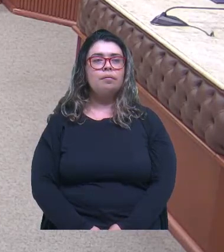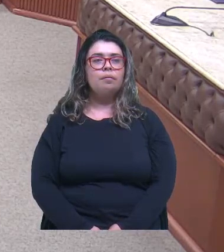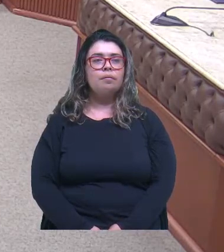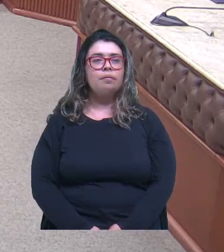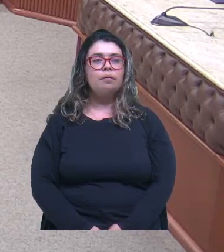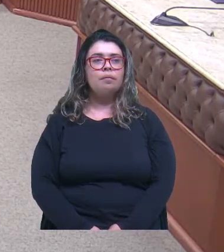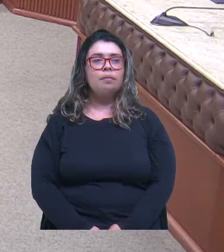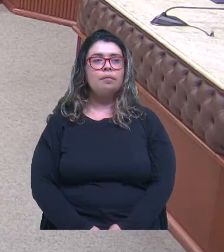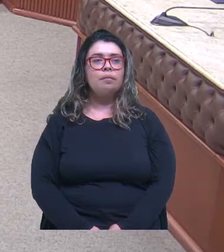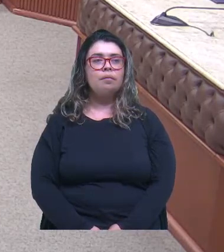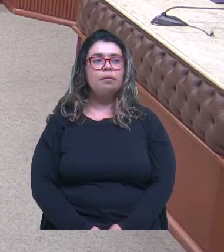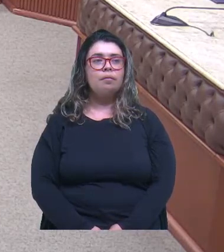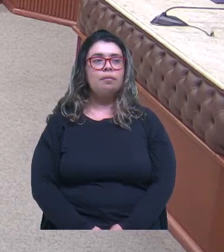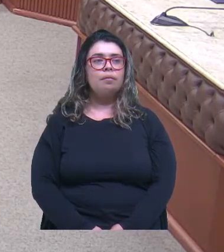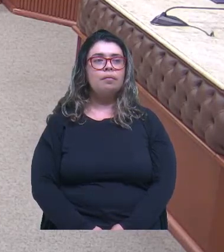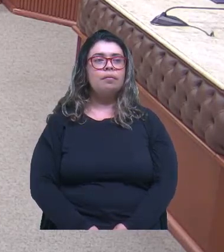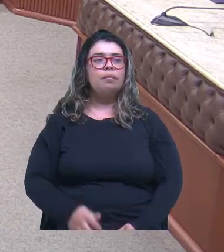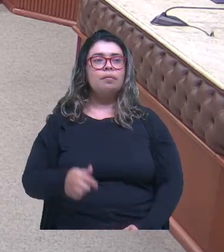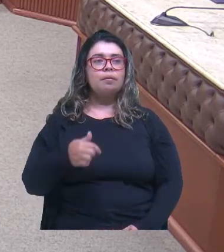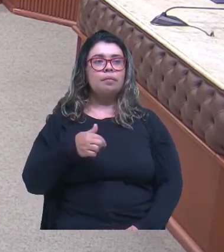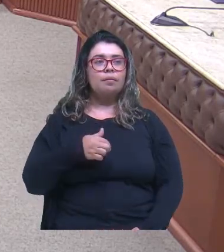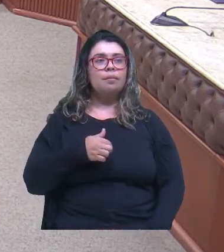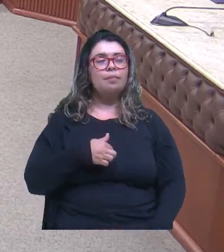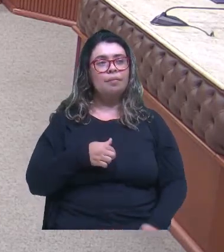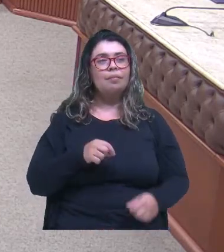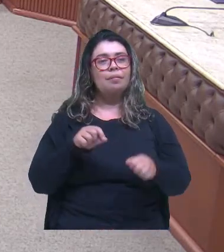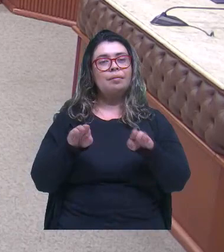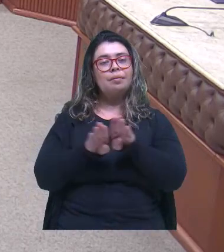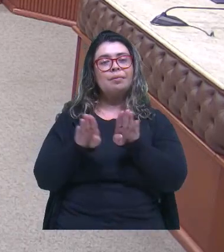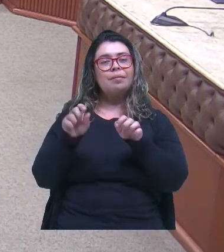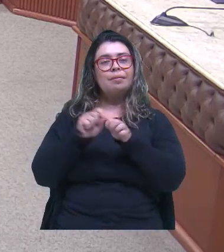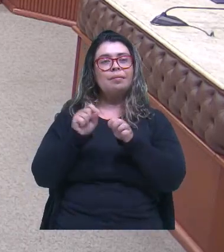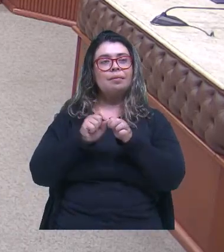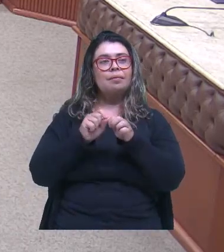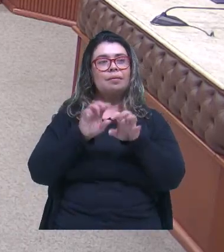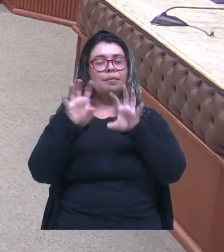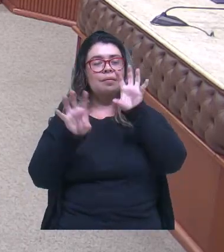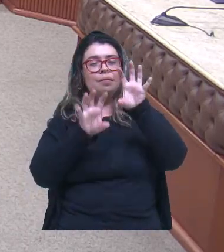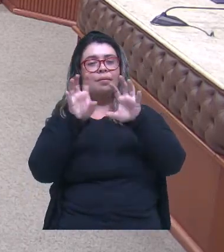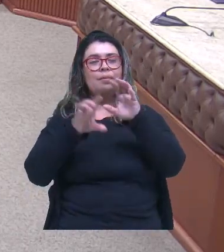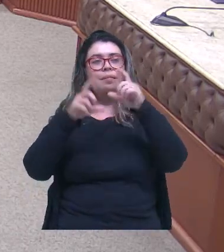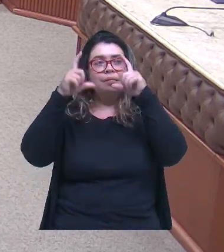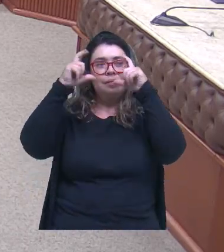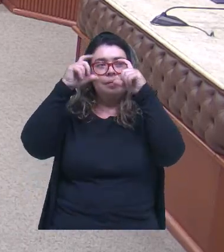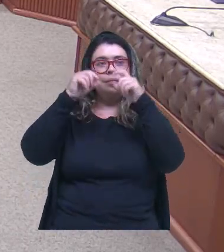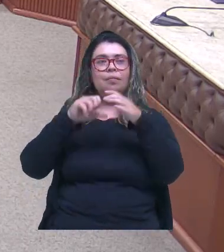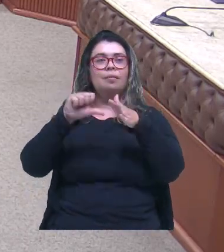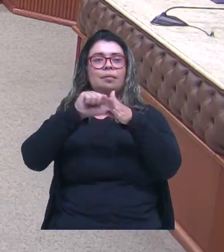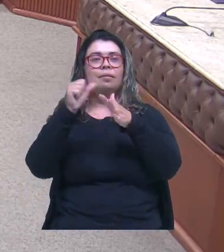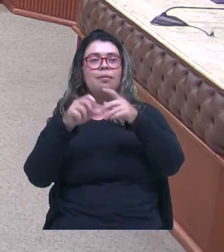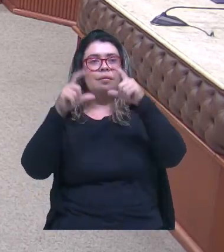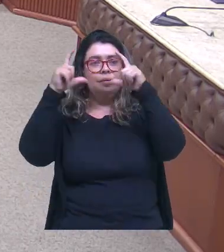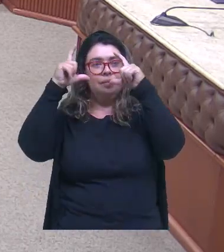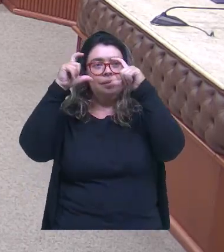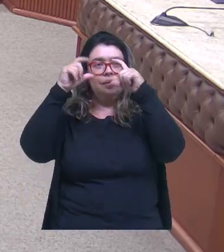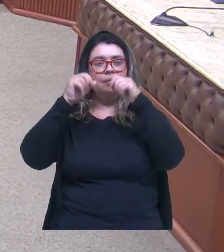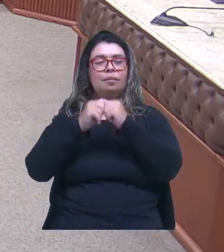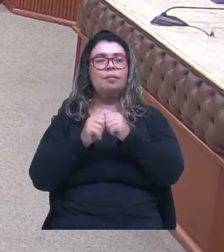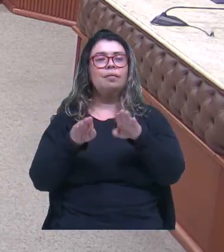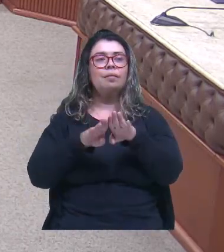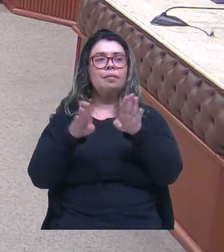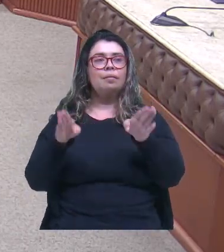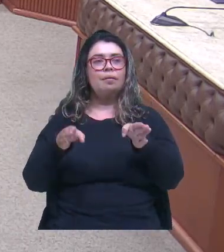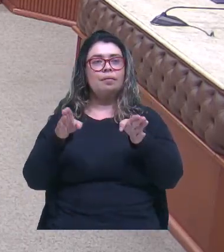Eu sou cerimonialista e locutor de fotografias. Senhoras e senhores, vamos para a primeira fotografia da mesa direita. Já,